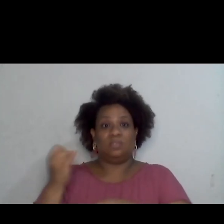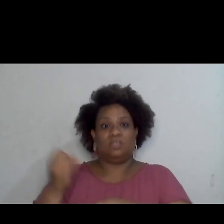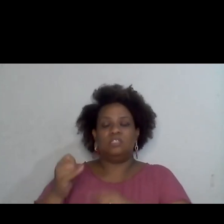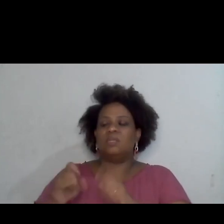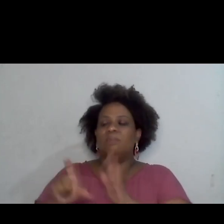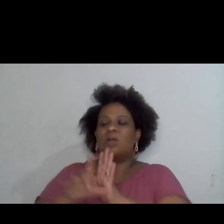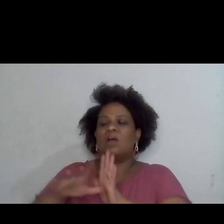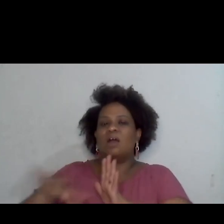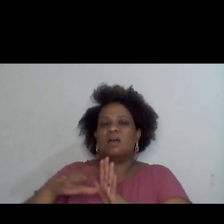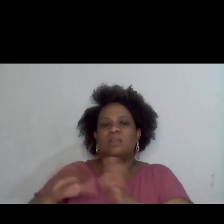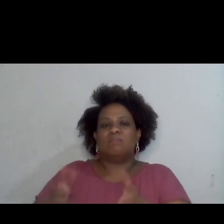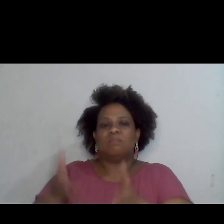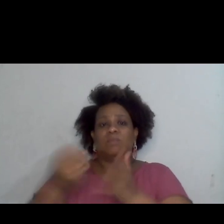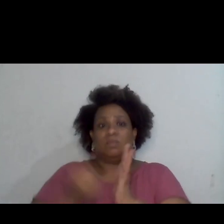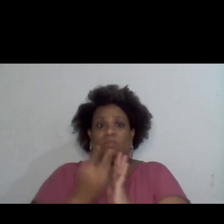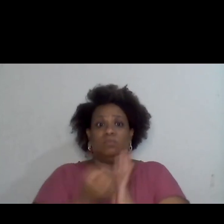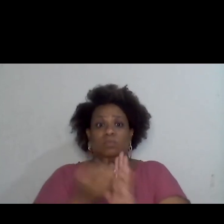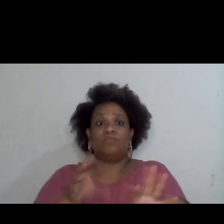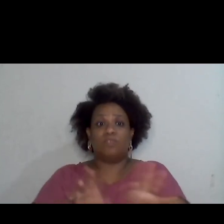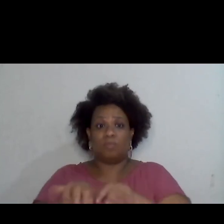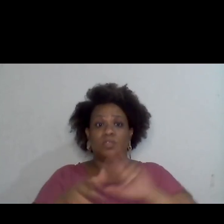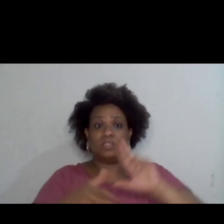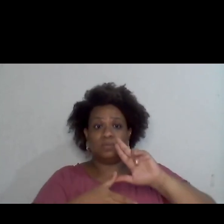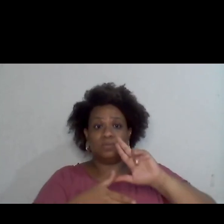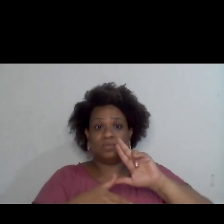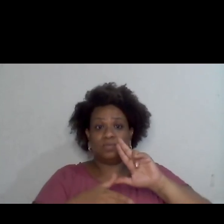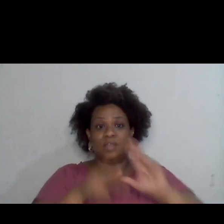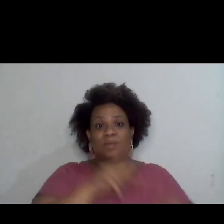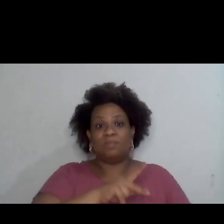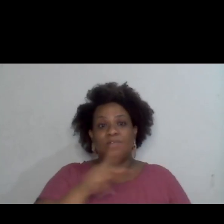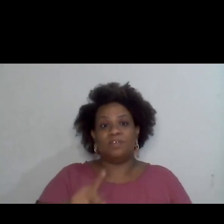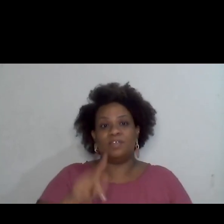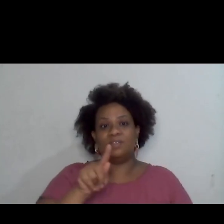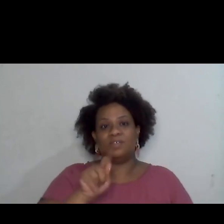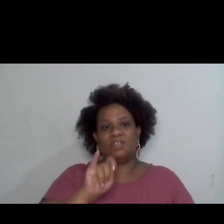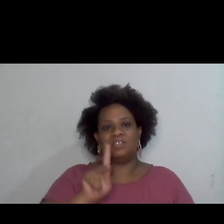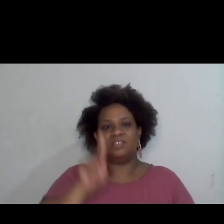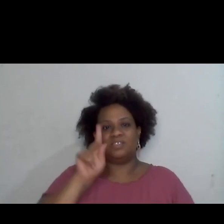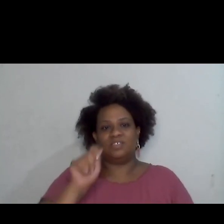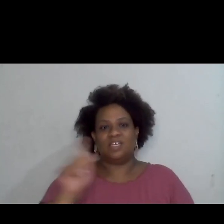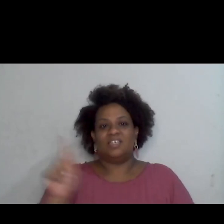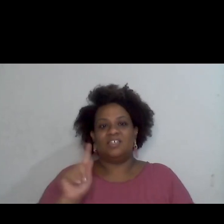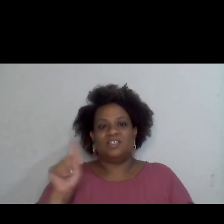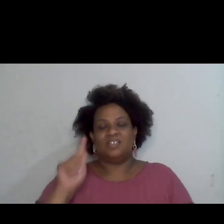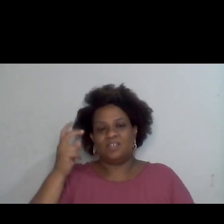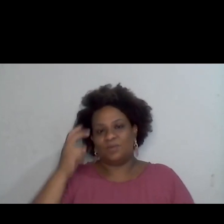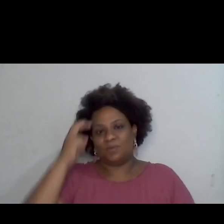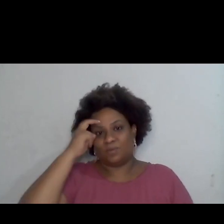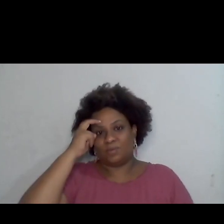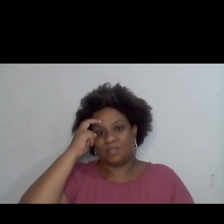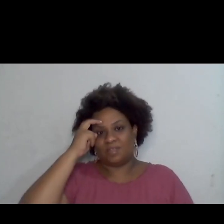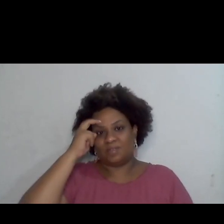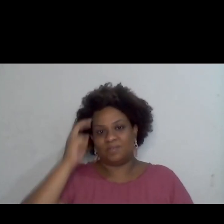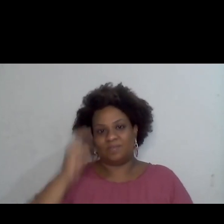Sou produtora cultural de formação pela UFBA, professora Dica, minha professora de gestão cultural. Dica tinha